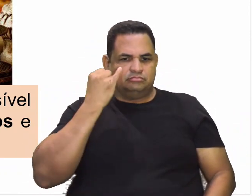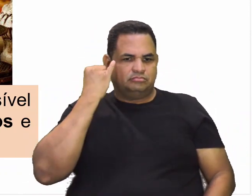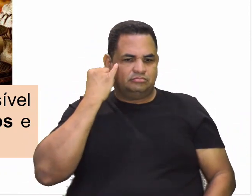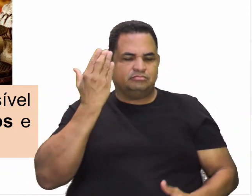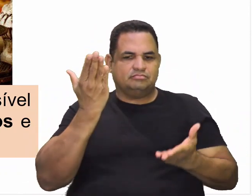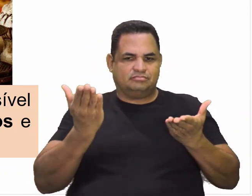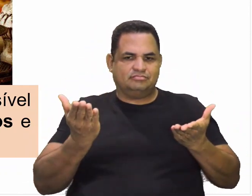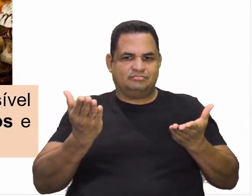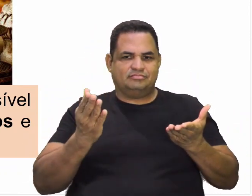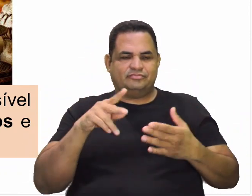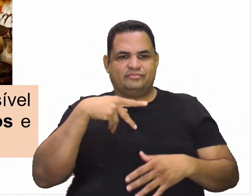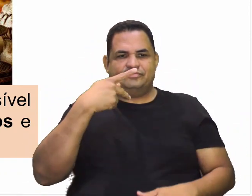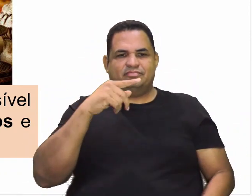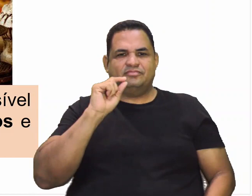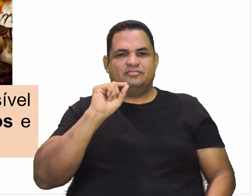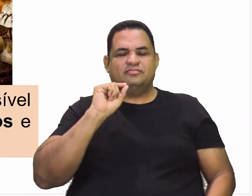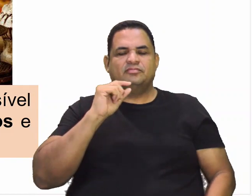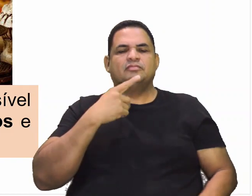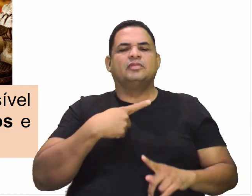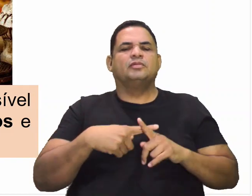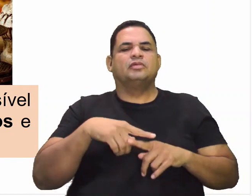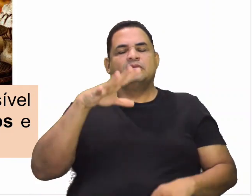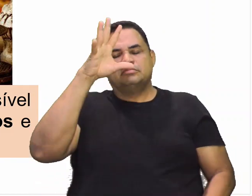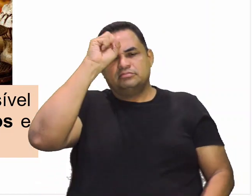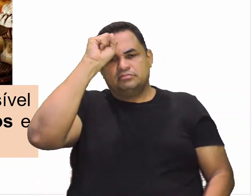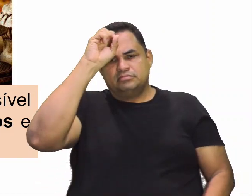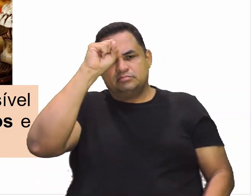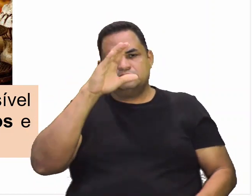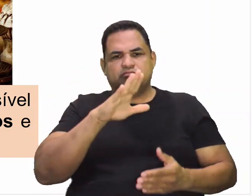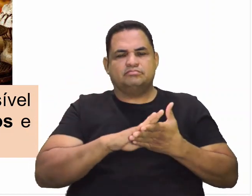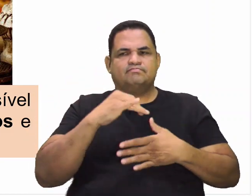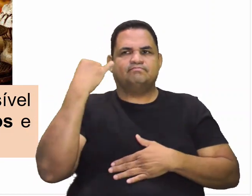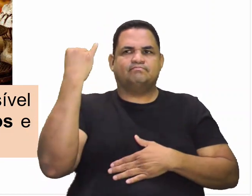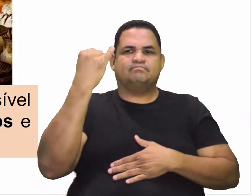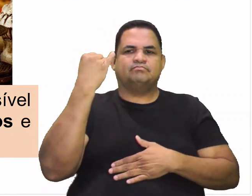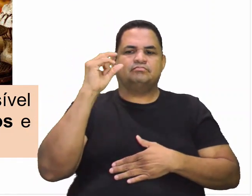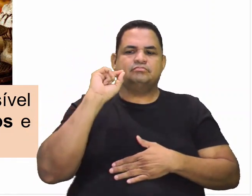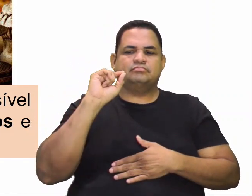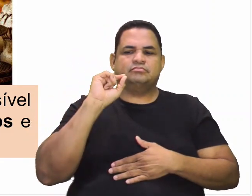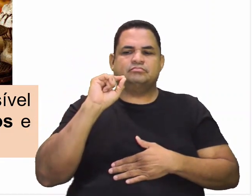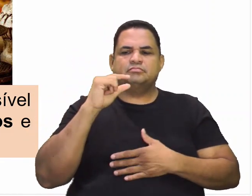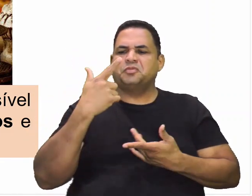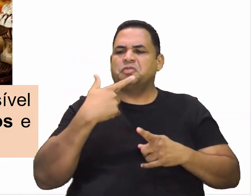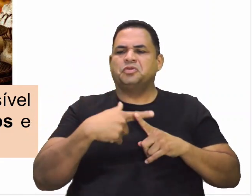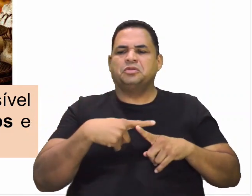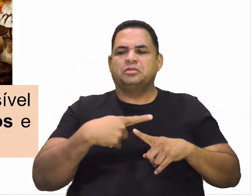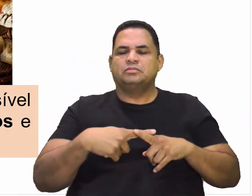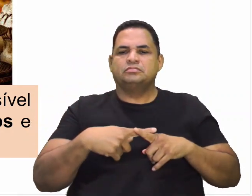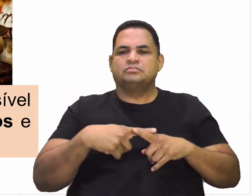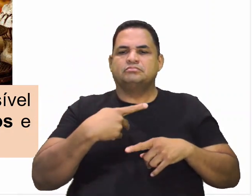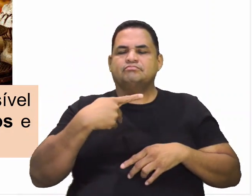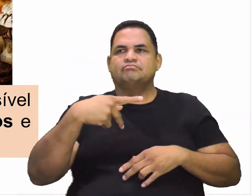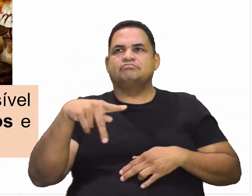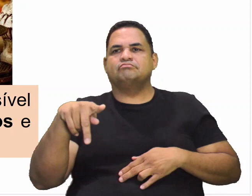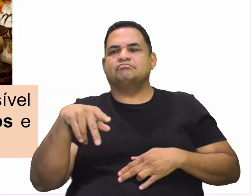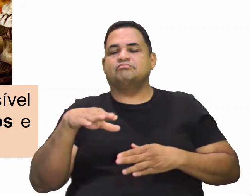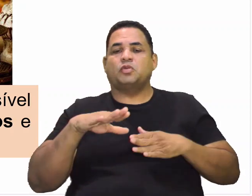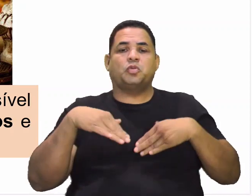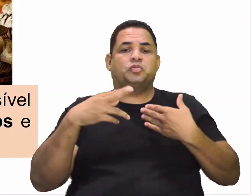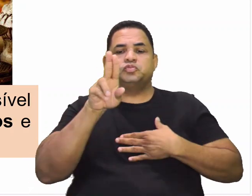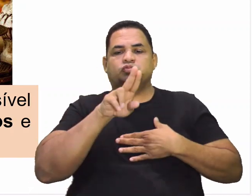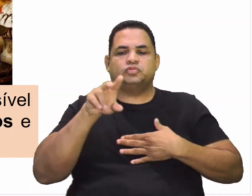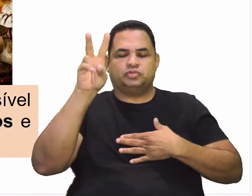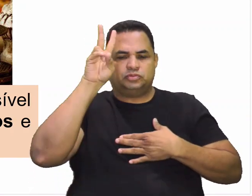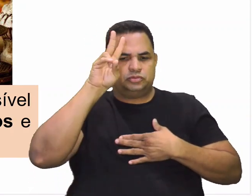Falamos por que aprender história, falamos dessa importância do que aprender história. Para que serve o